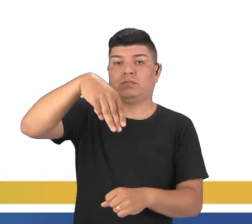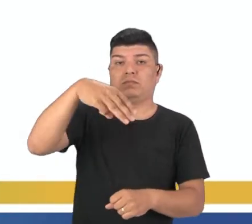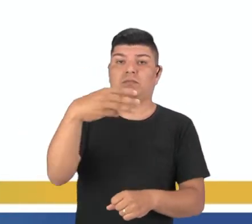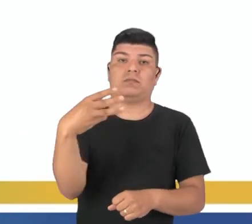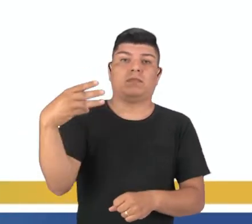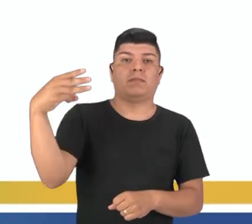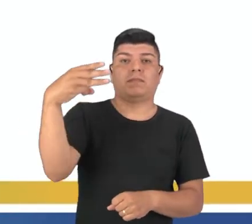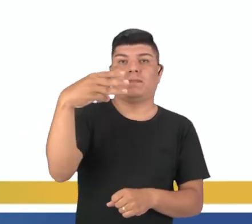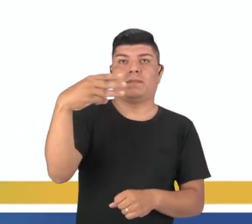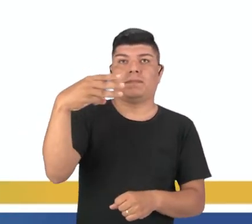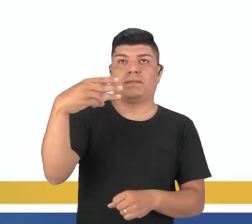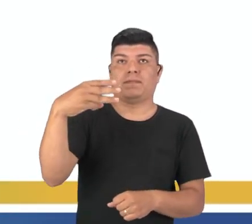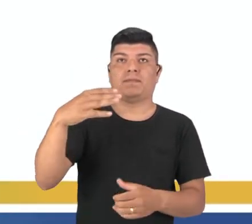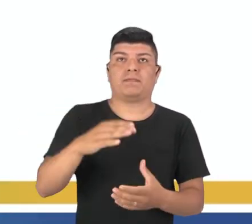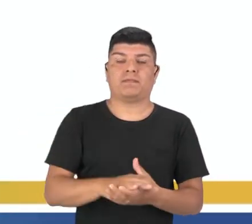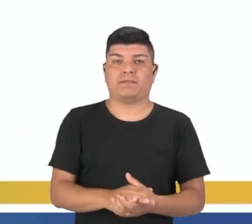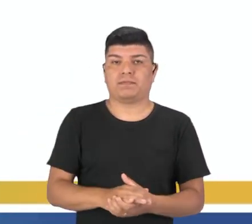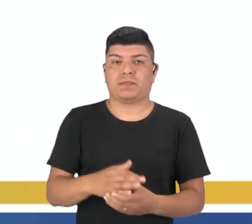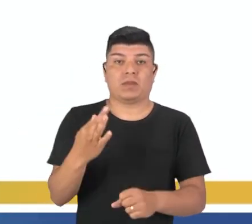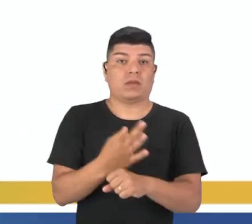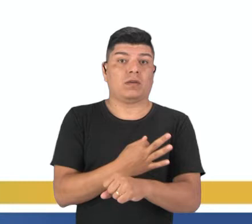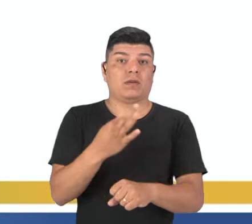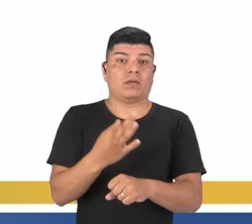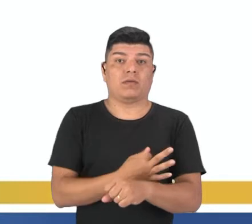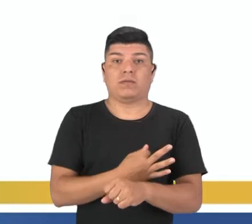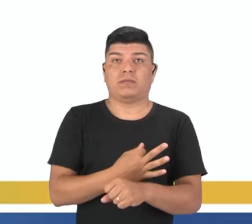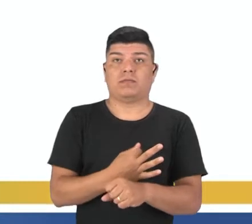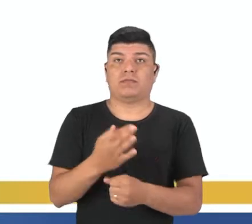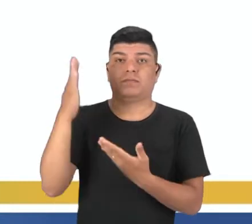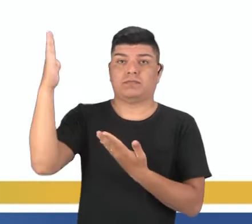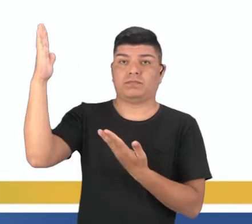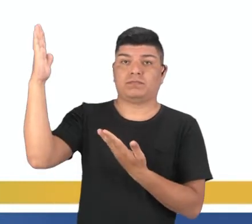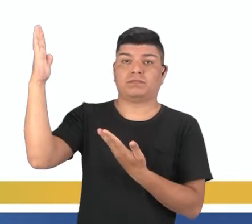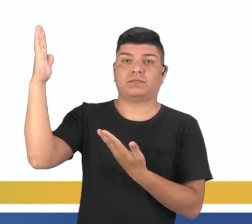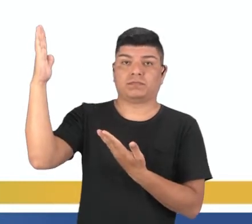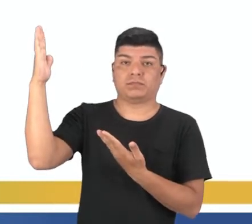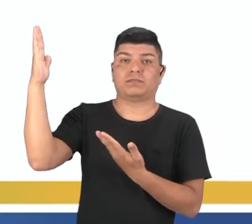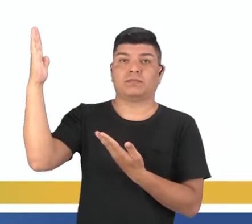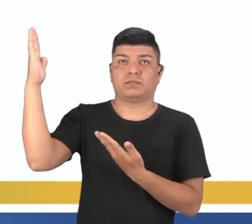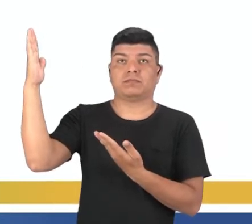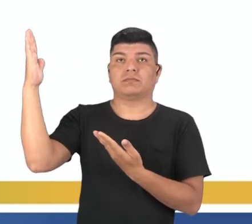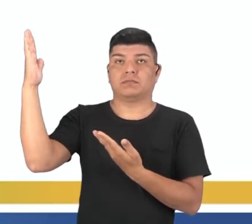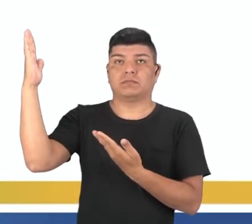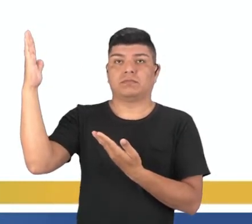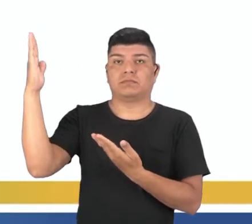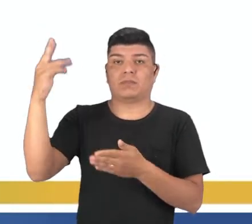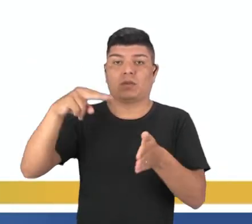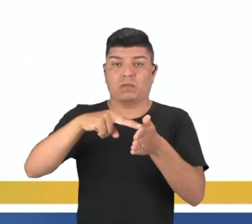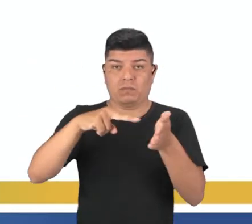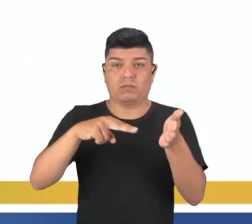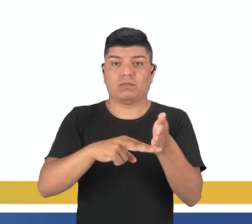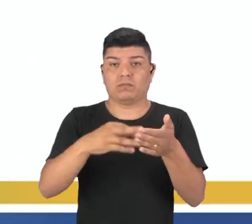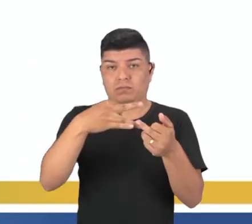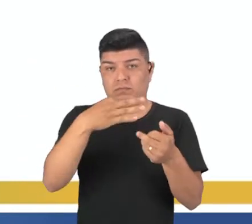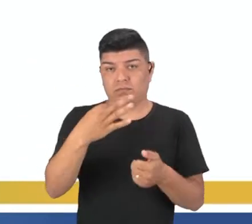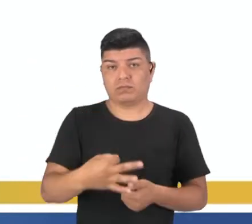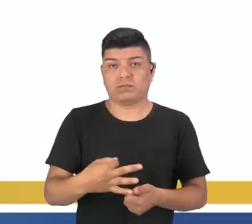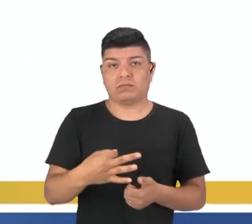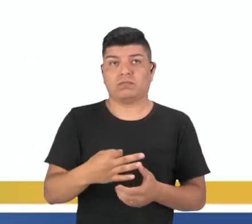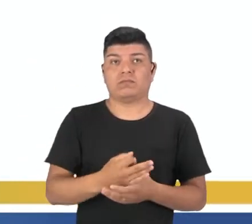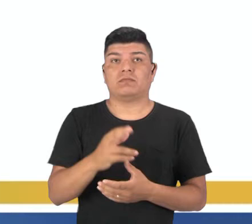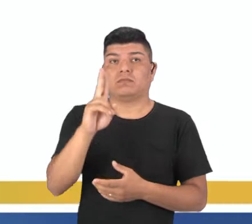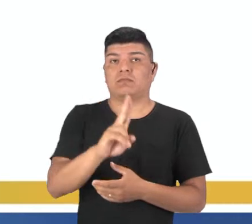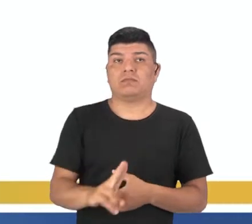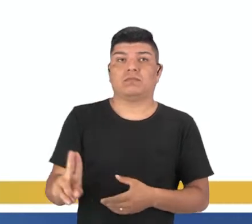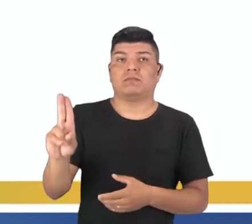desse tanque? Então, quando a gente fala de capacidade, olha aí o tanque, a gente está falando aí de volume, certo?